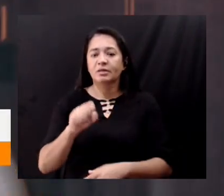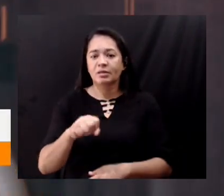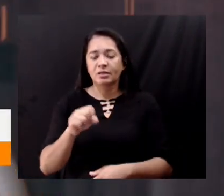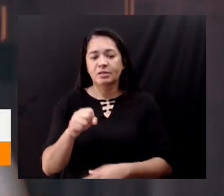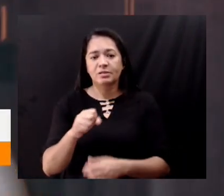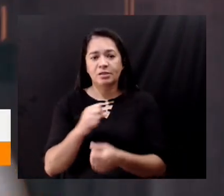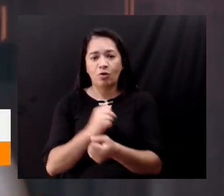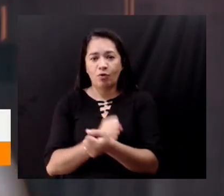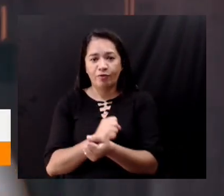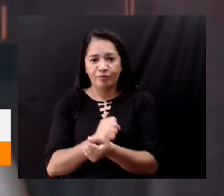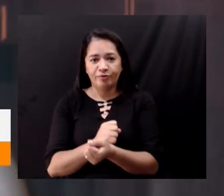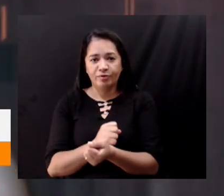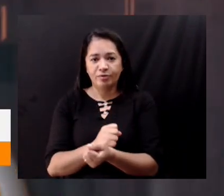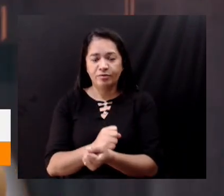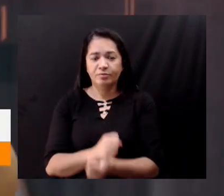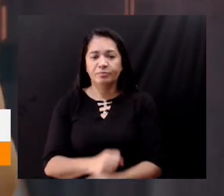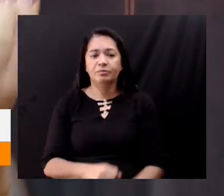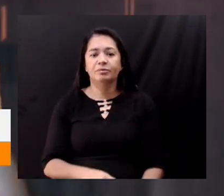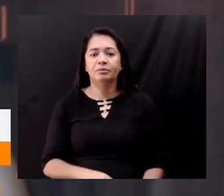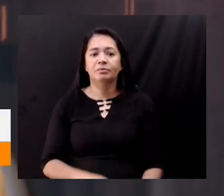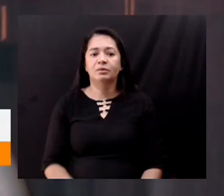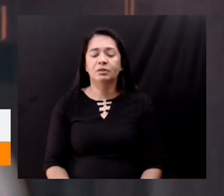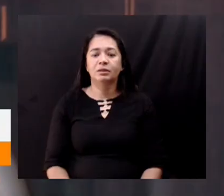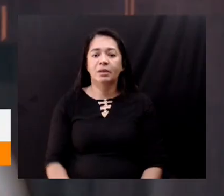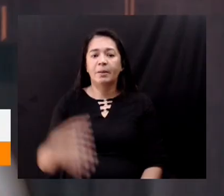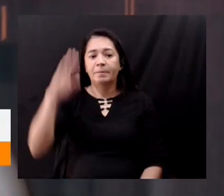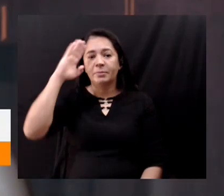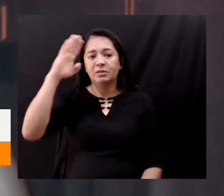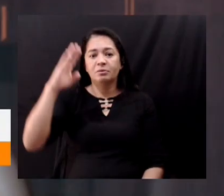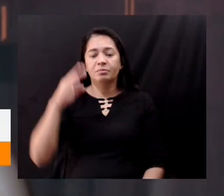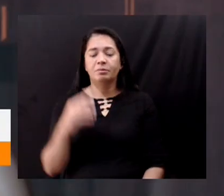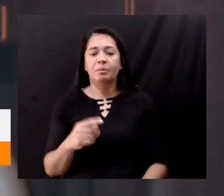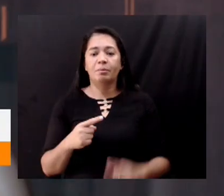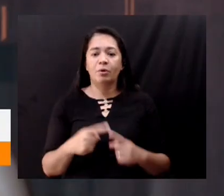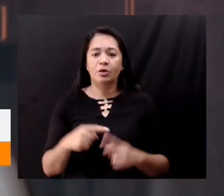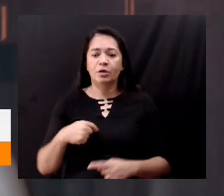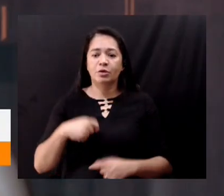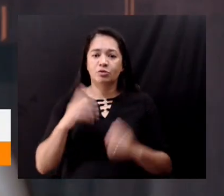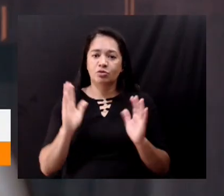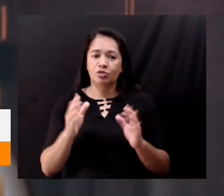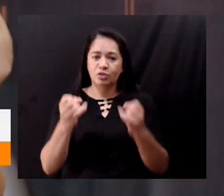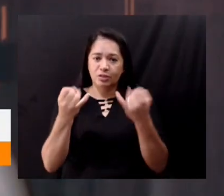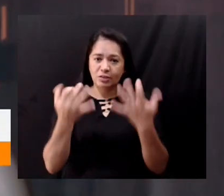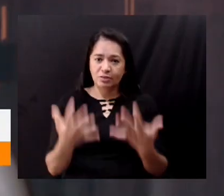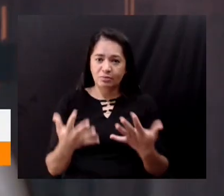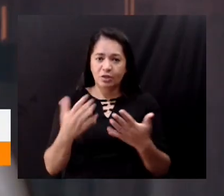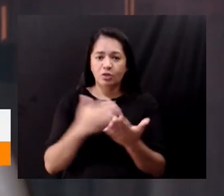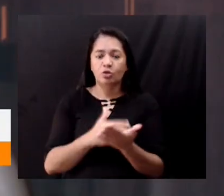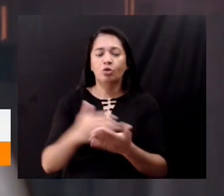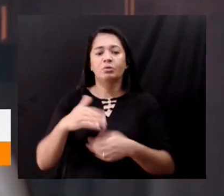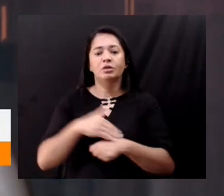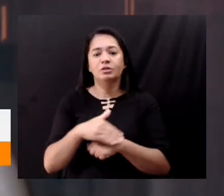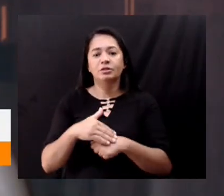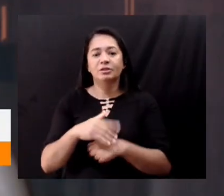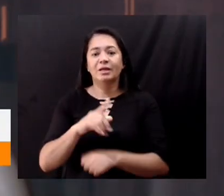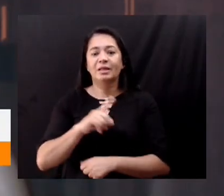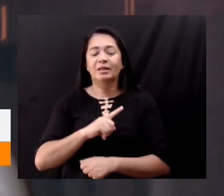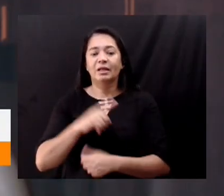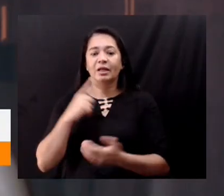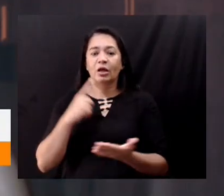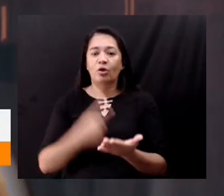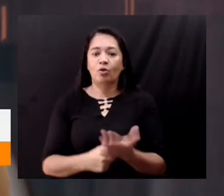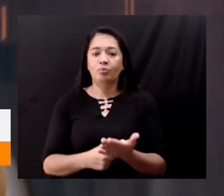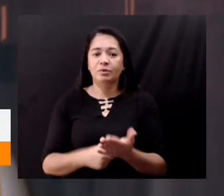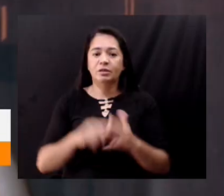pela ativação do sistema de recompensa, porque como eu expliquei no início da nossa conversa, a gente tem a combinação de vários